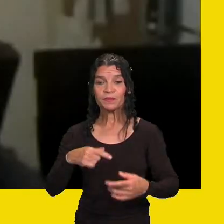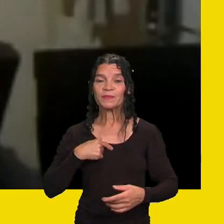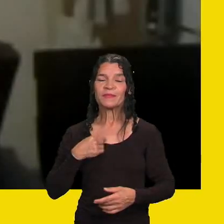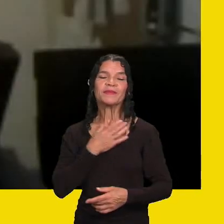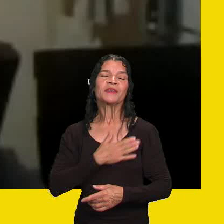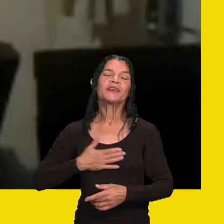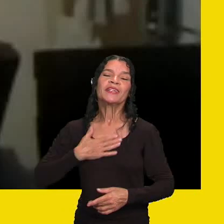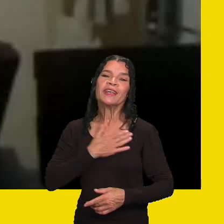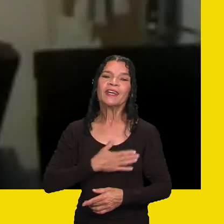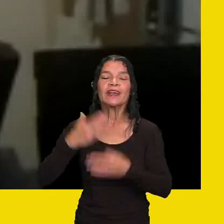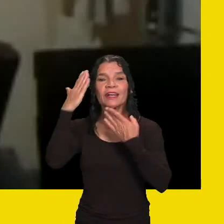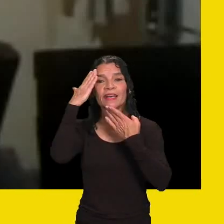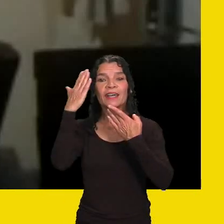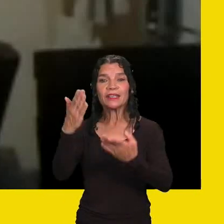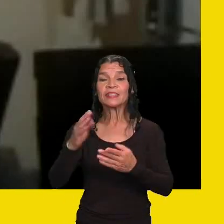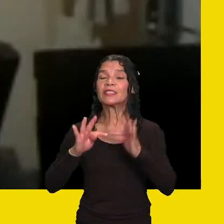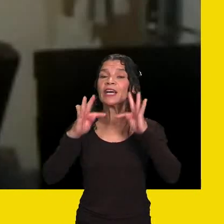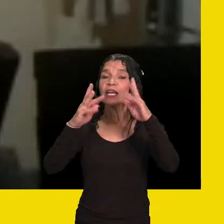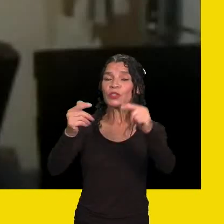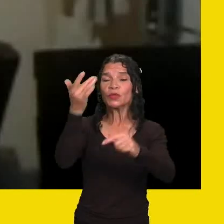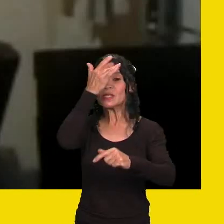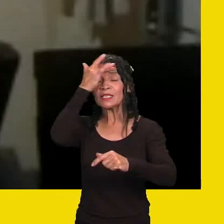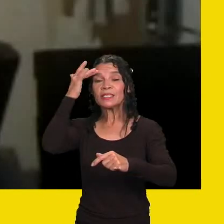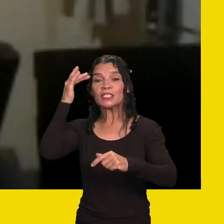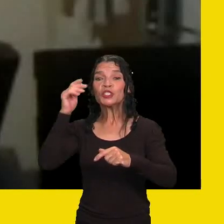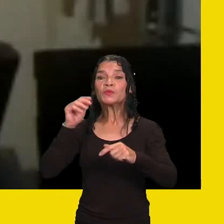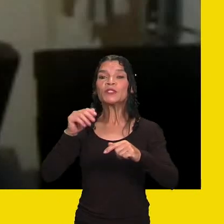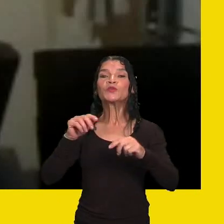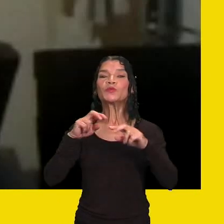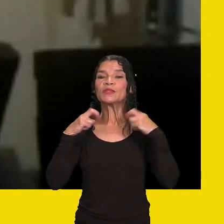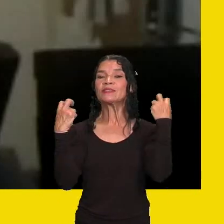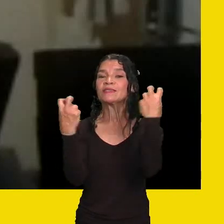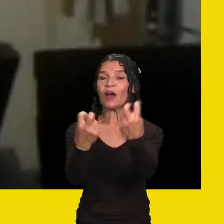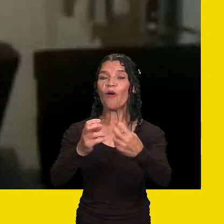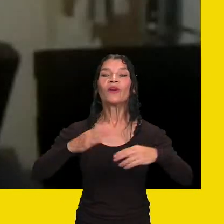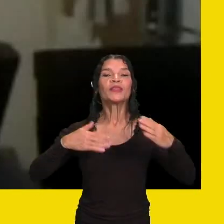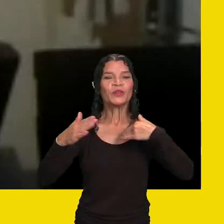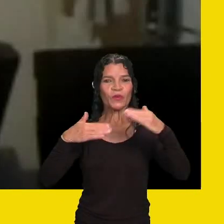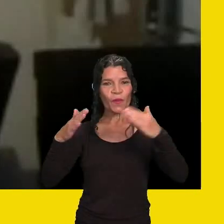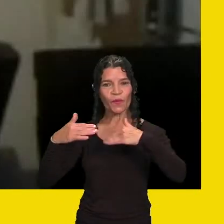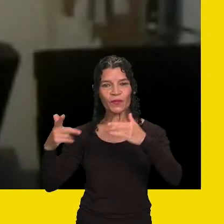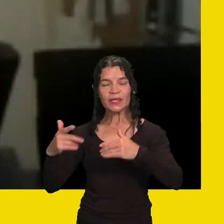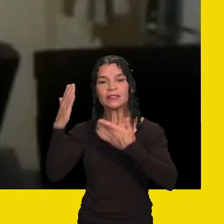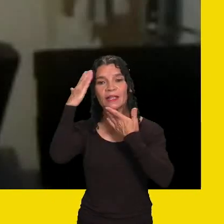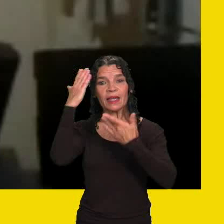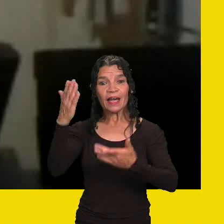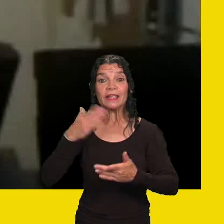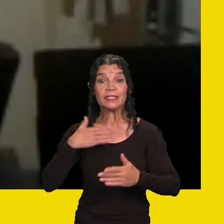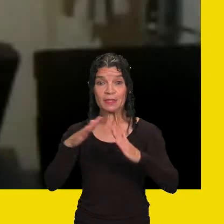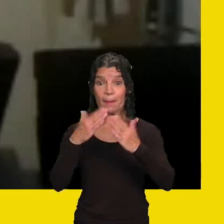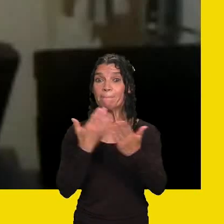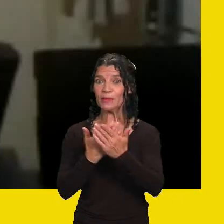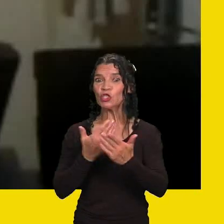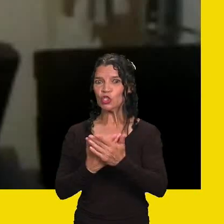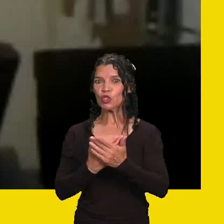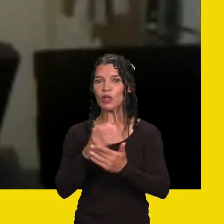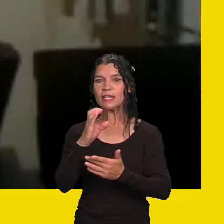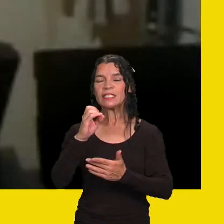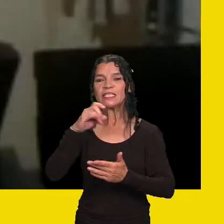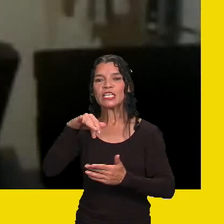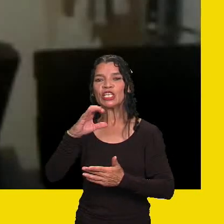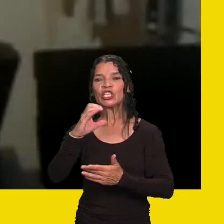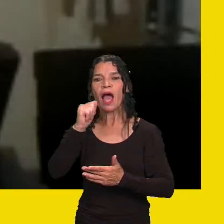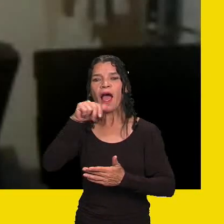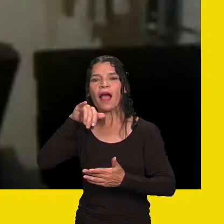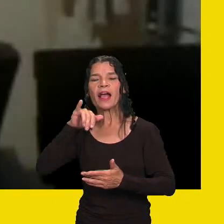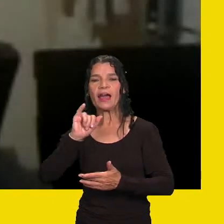de agradecer a todos os envolvidos na roda de conversa, agradecer a minha escola, Seja Cari,